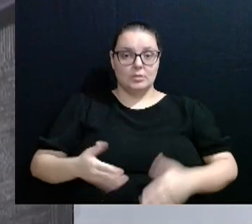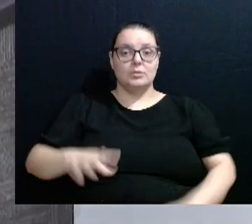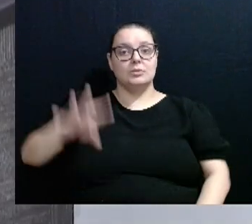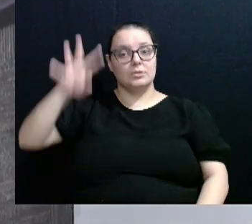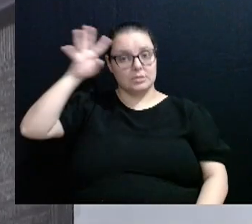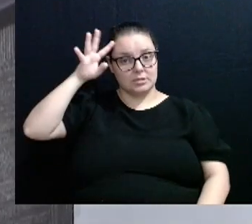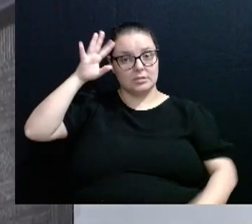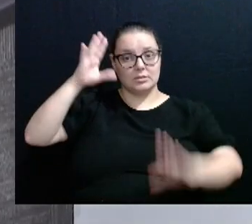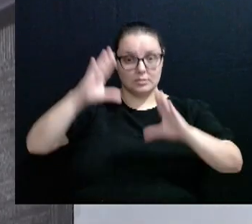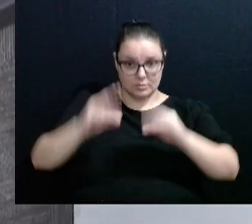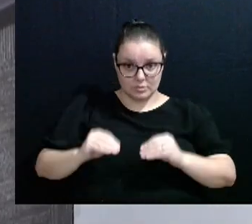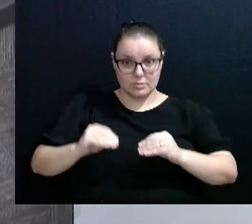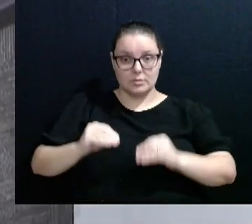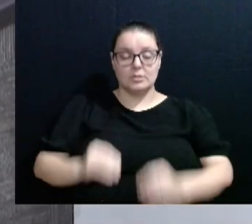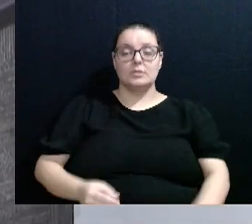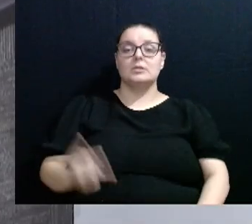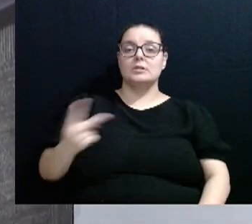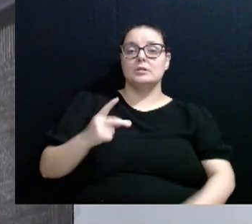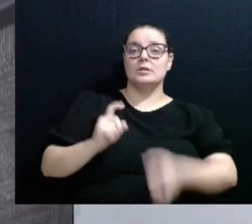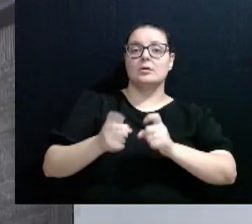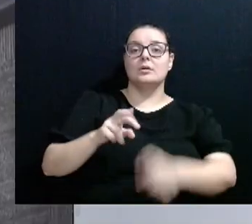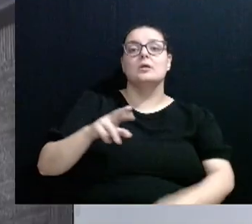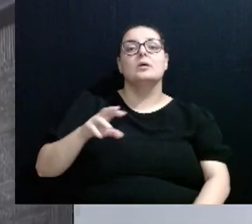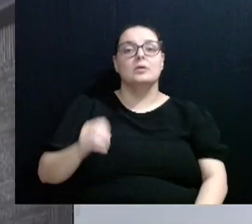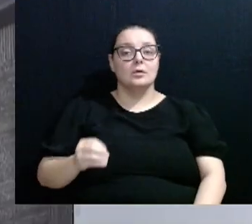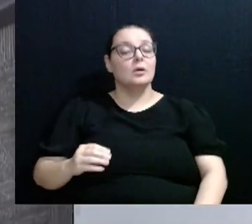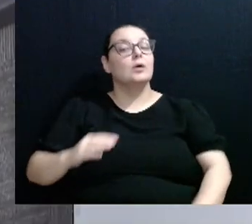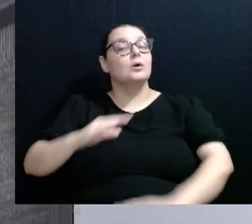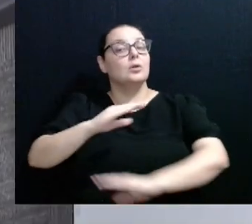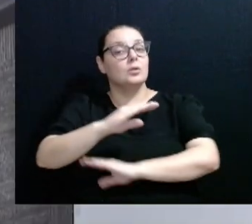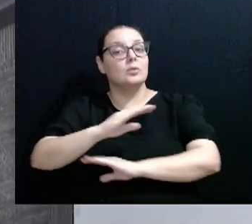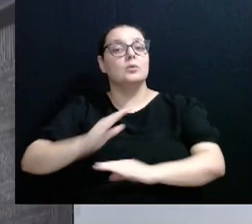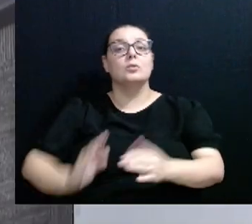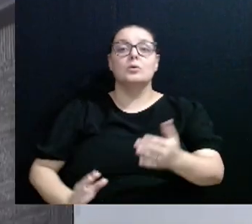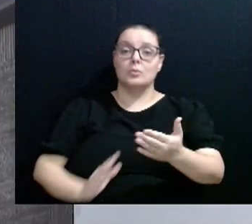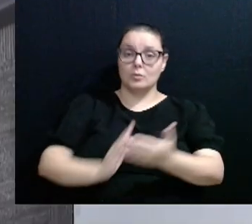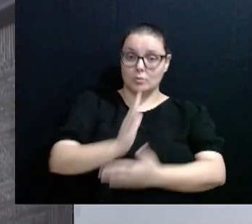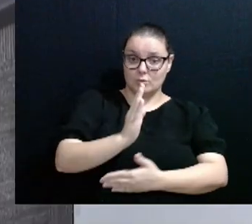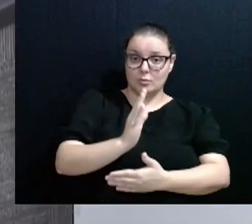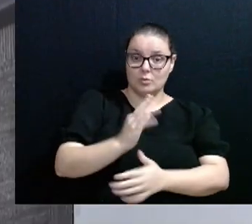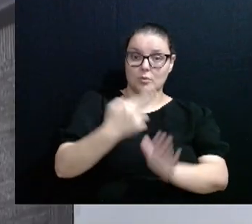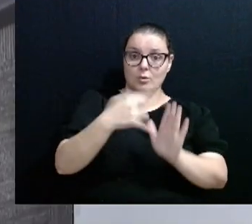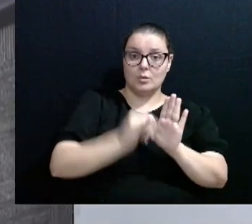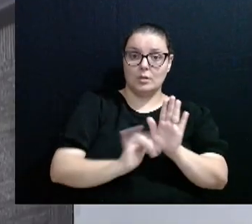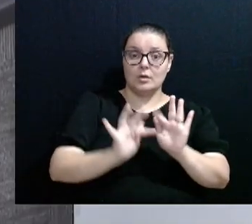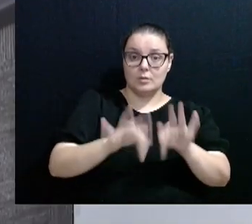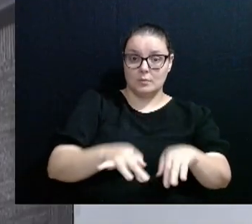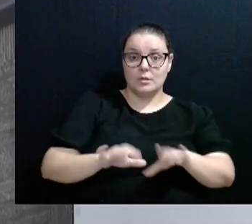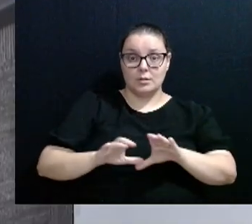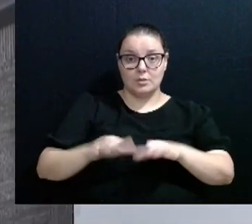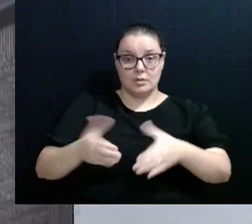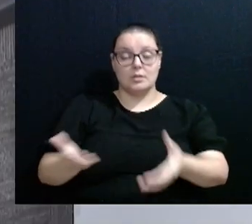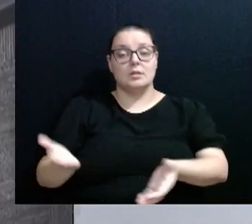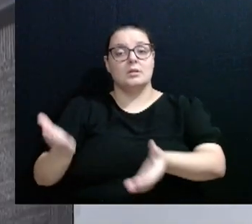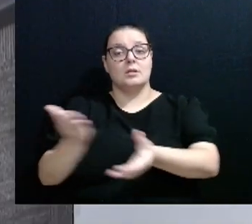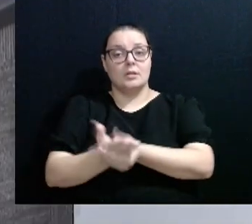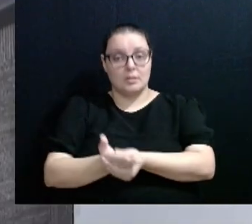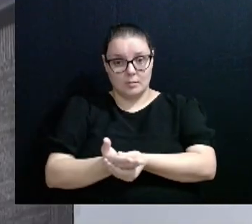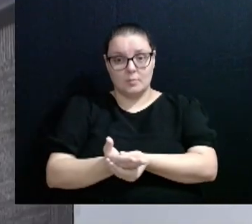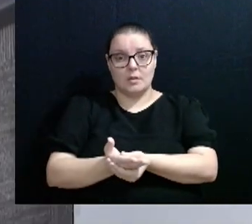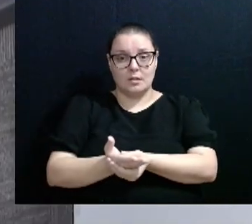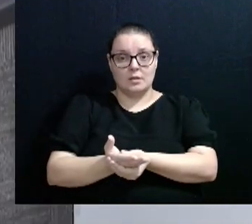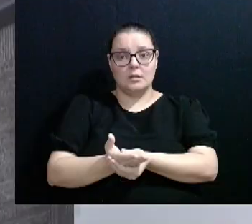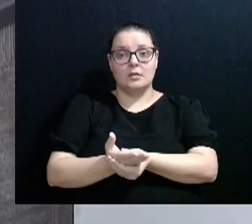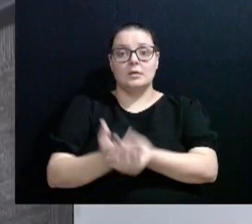segunda reunião ordinária, a Câmara aprovou o relatório final da comissão processante que definiu